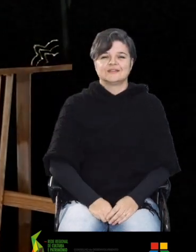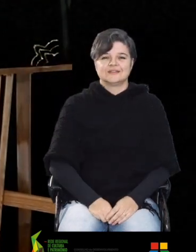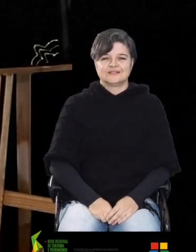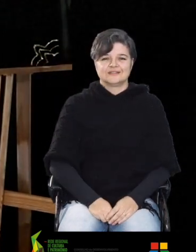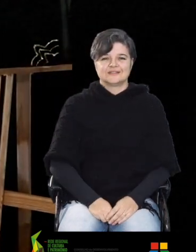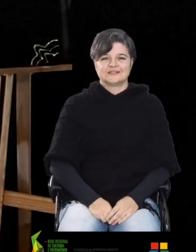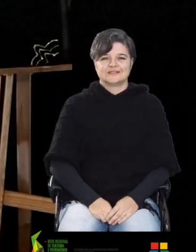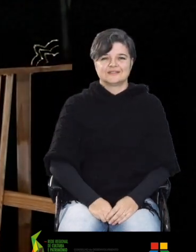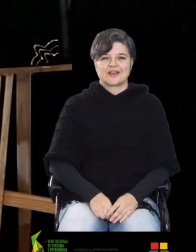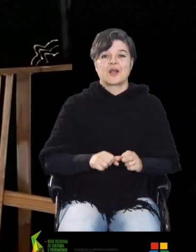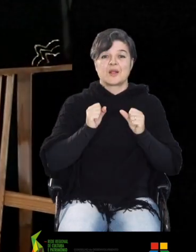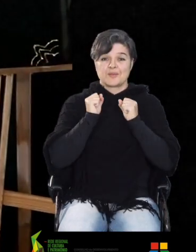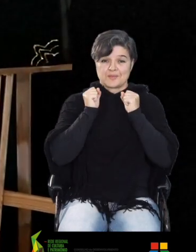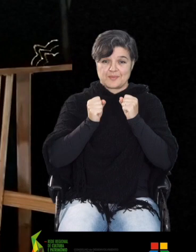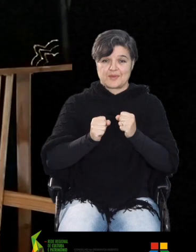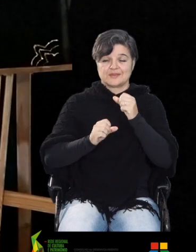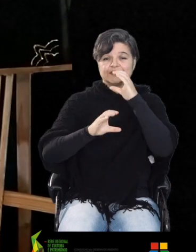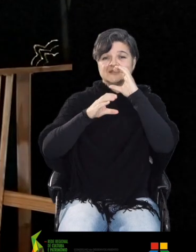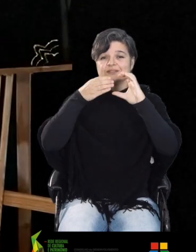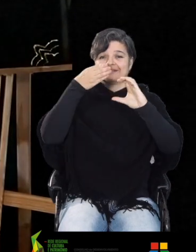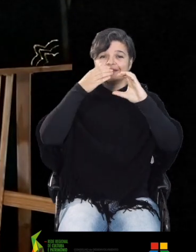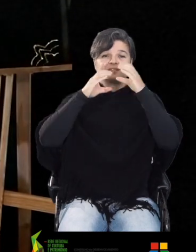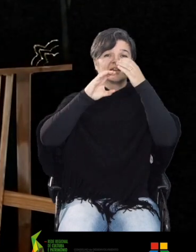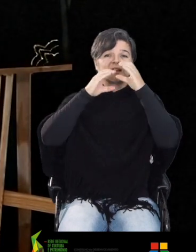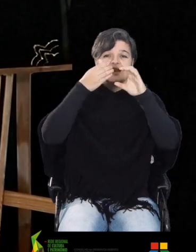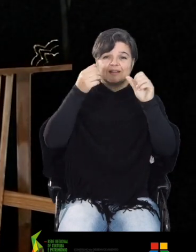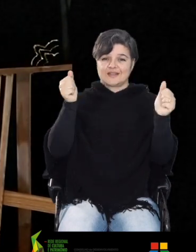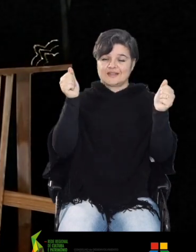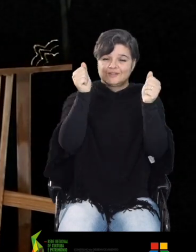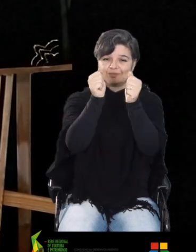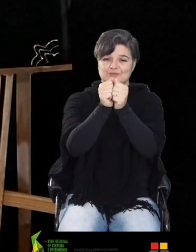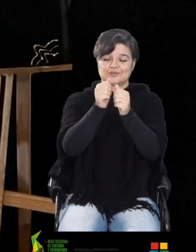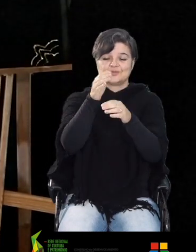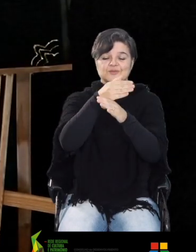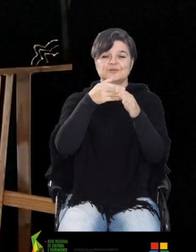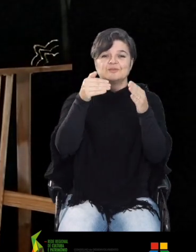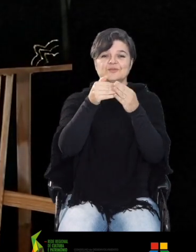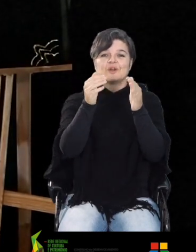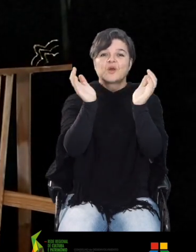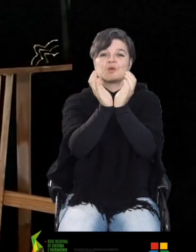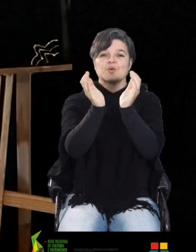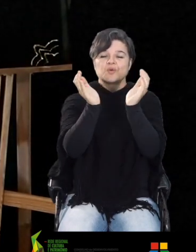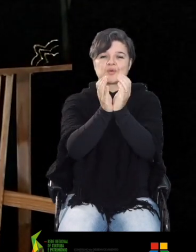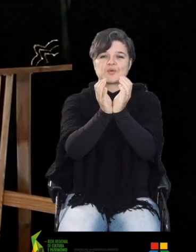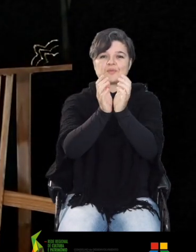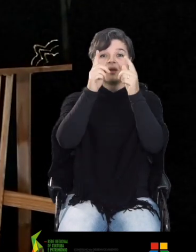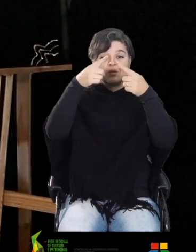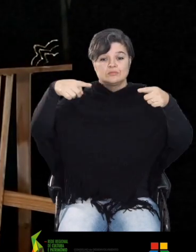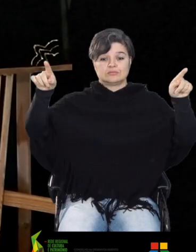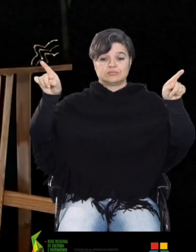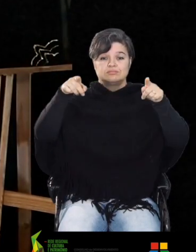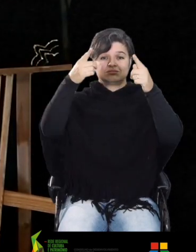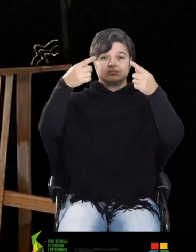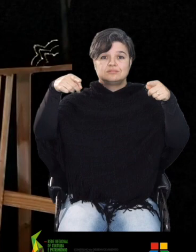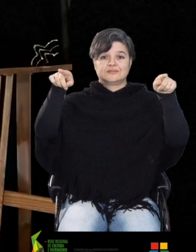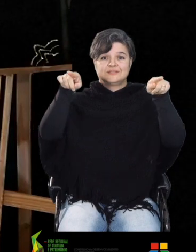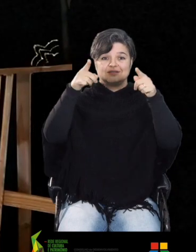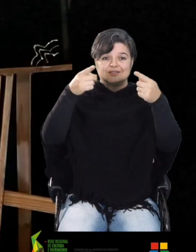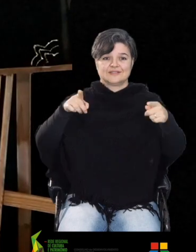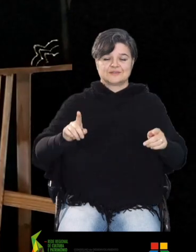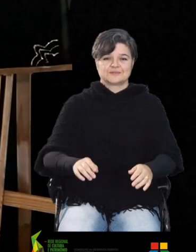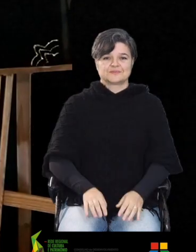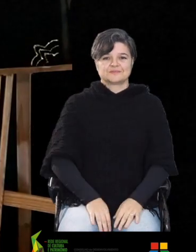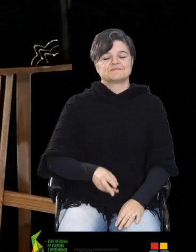pode cantar vamos vermelho não orquestra assim